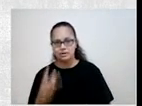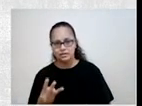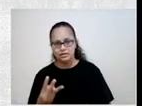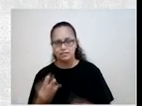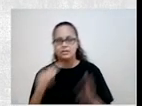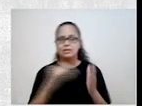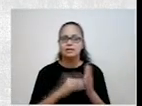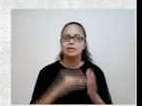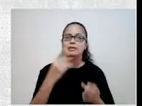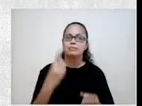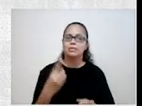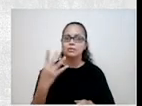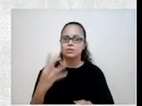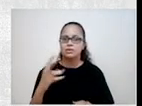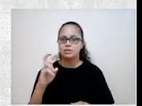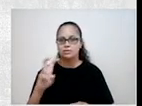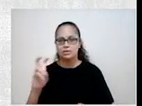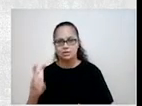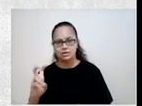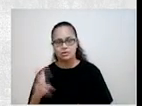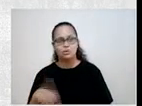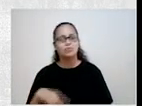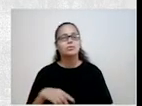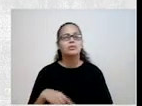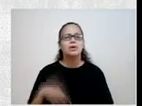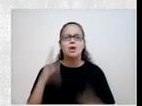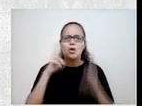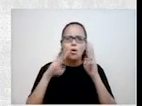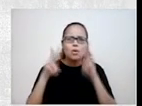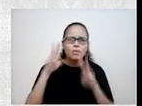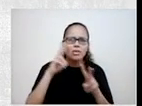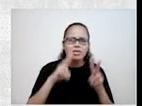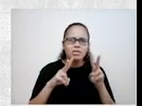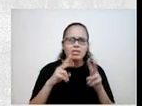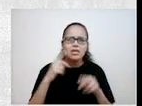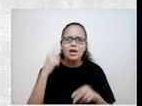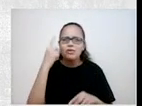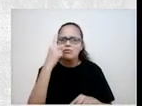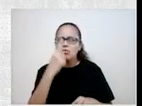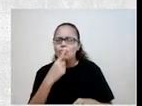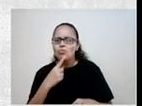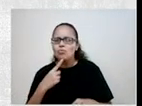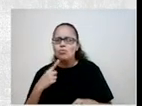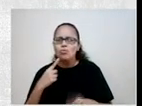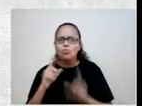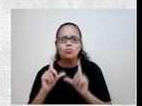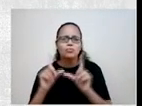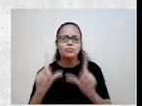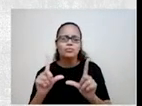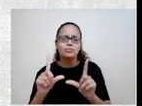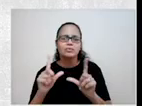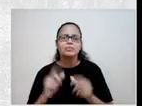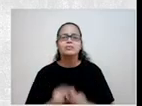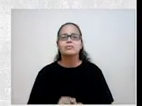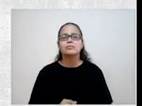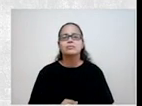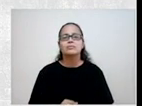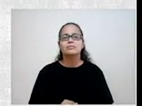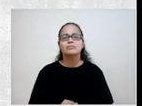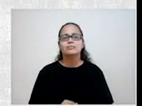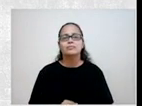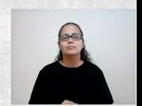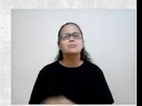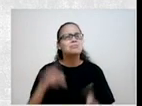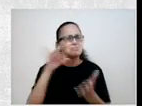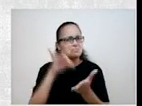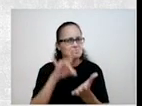1455. Observe então as expressões no rosto, que dão maior